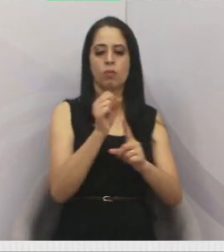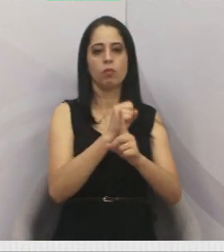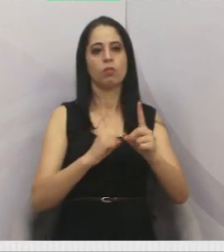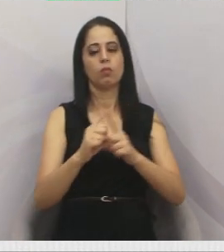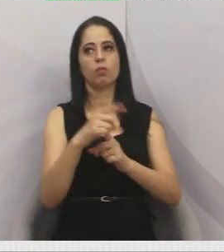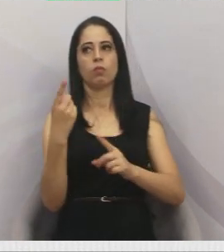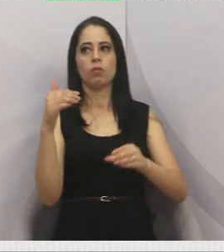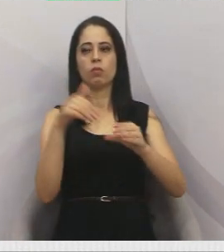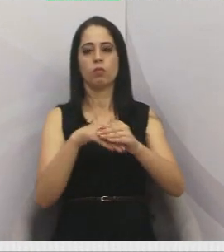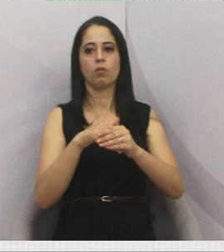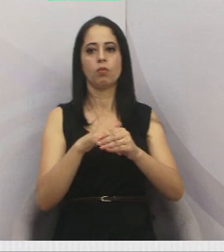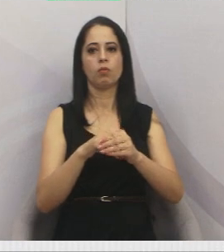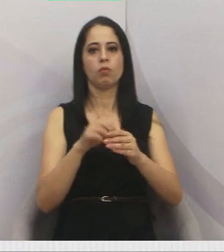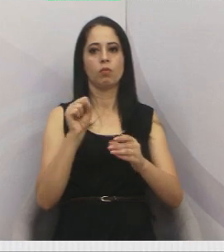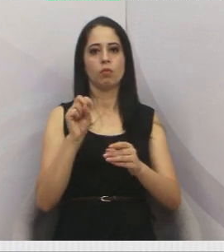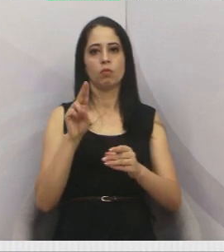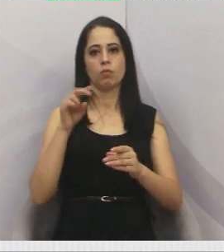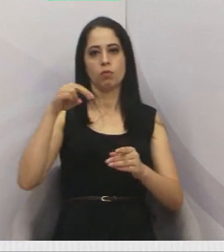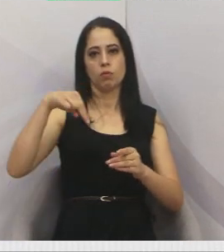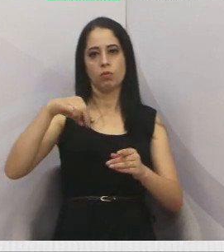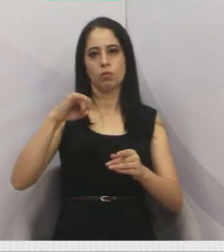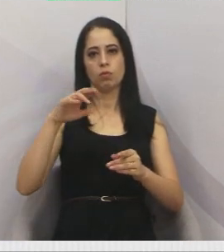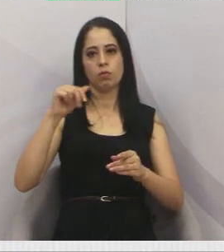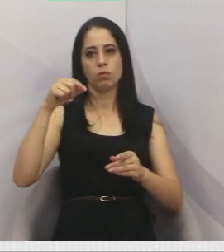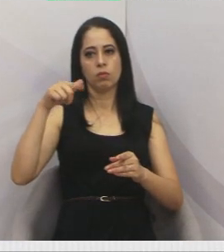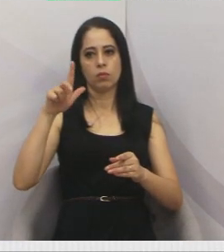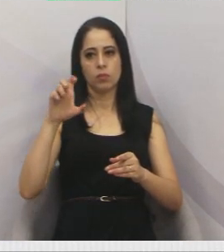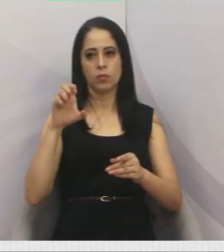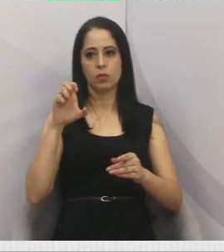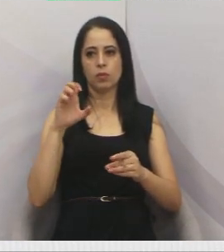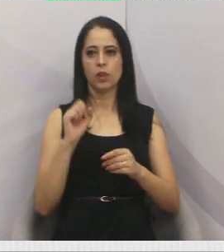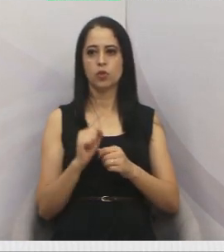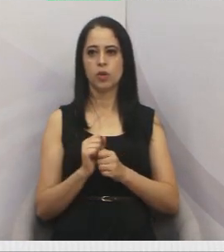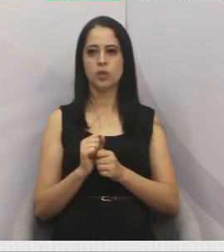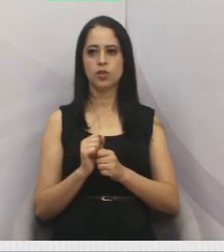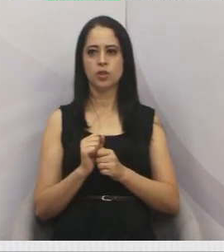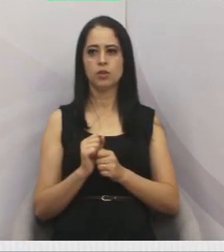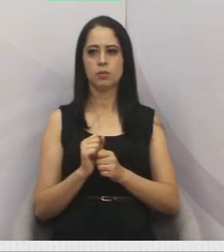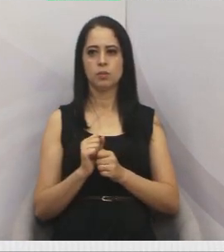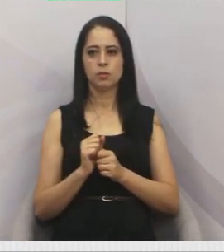um voto para a Suinã, Instituto Socioambiental. Próximo voto.